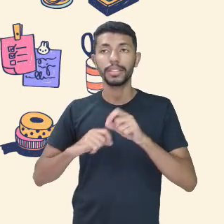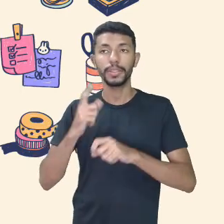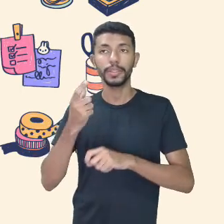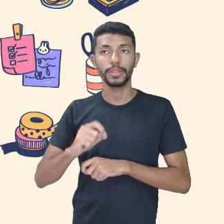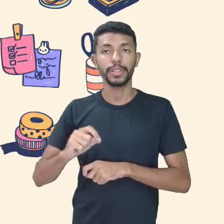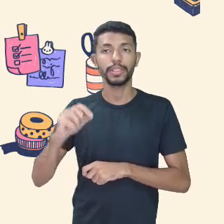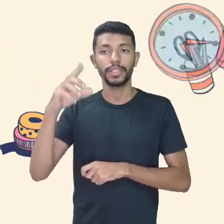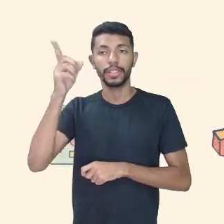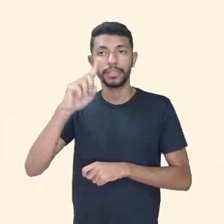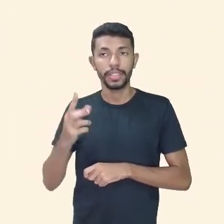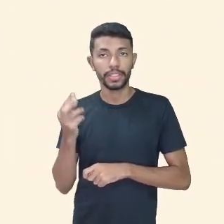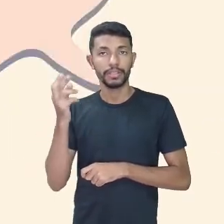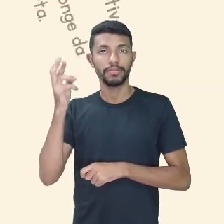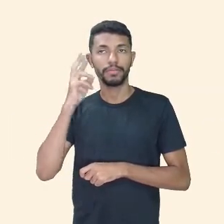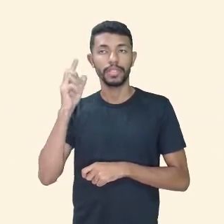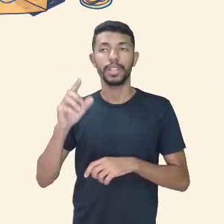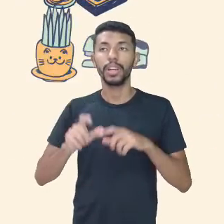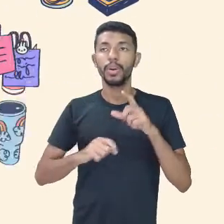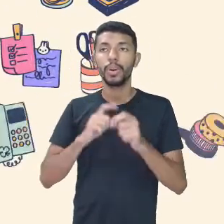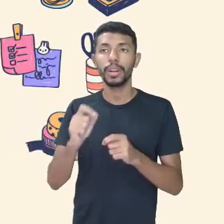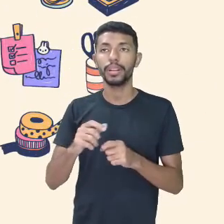enquanto escreve.